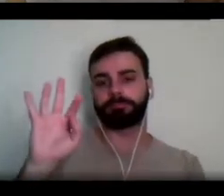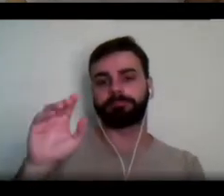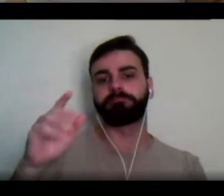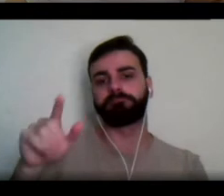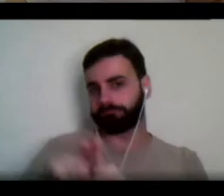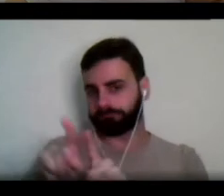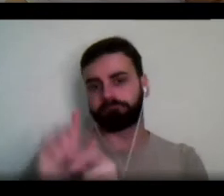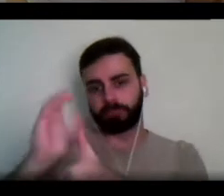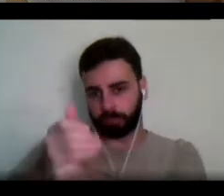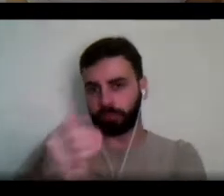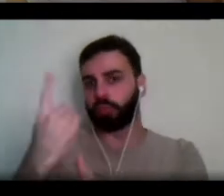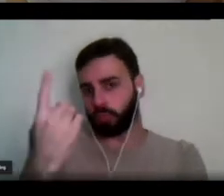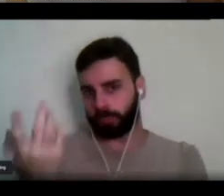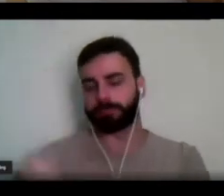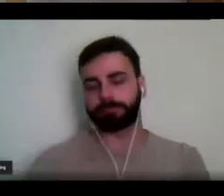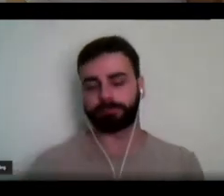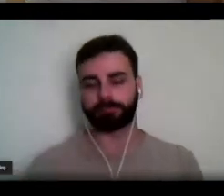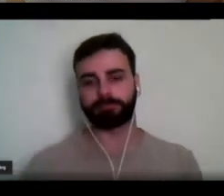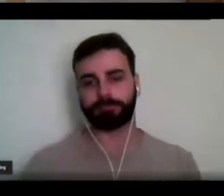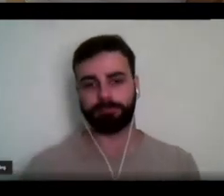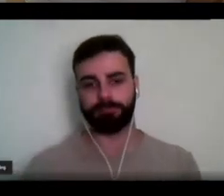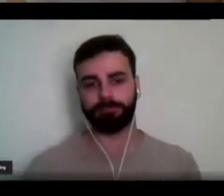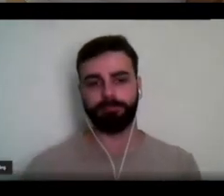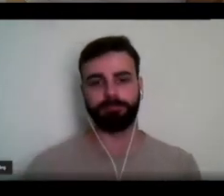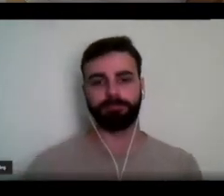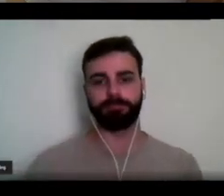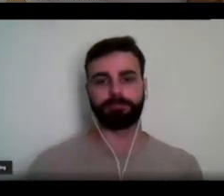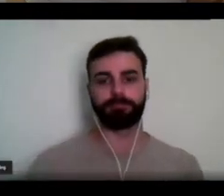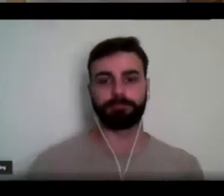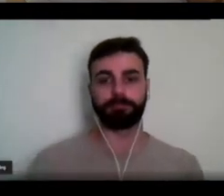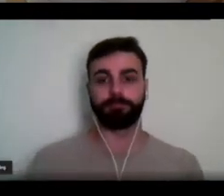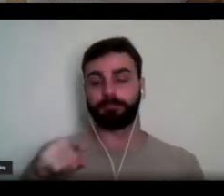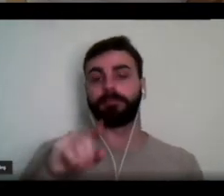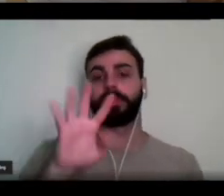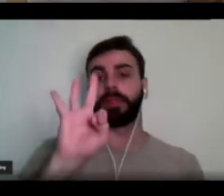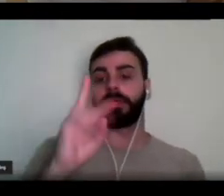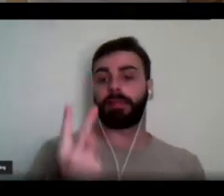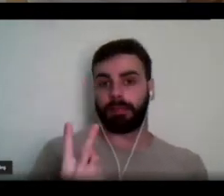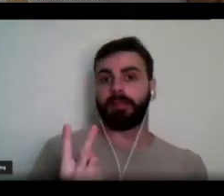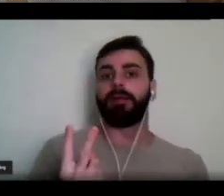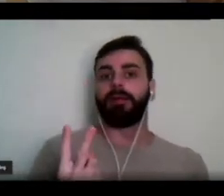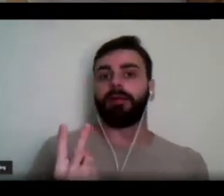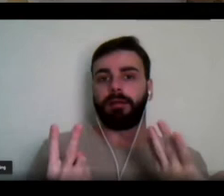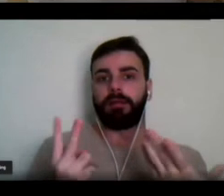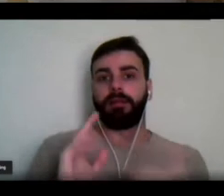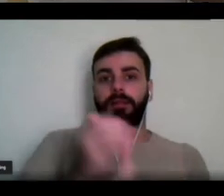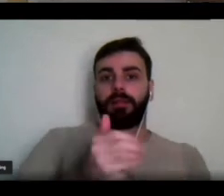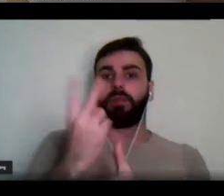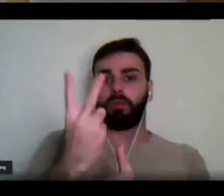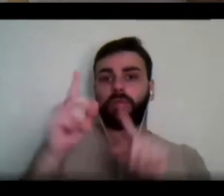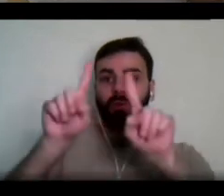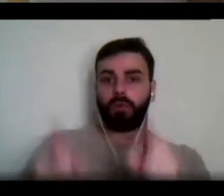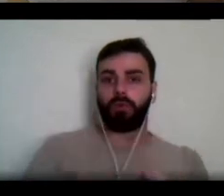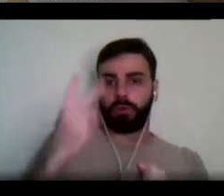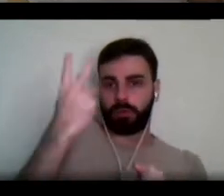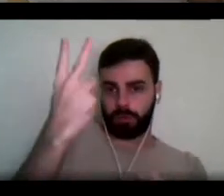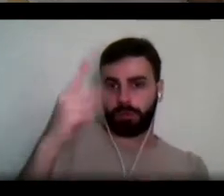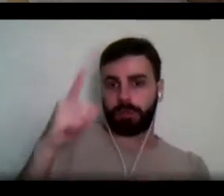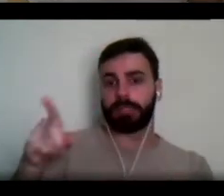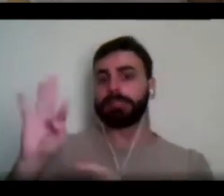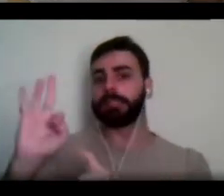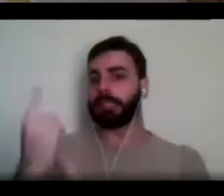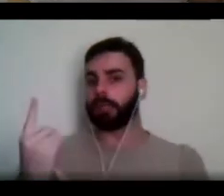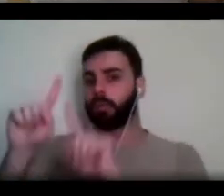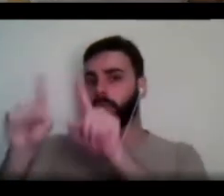T12 sobre 2. O T2 é igual a 2 segundos e o T1 é igual a 1 segundo. Então, V